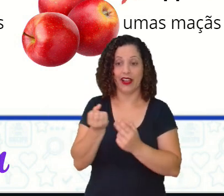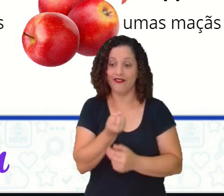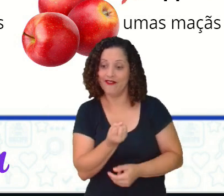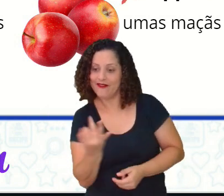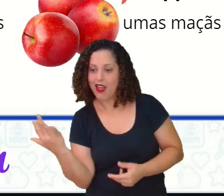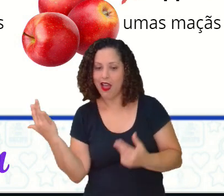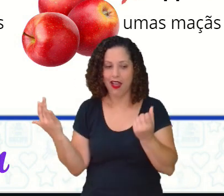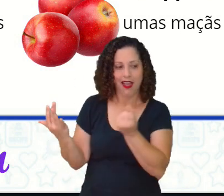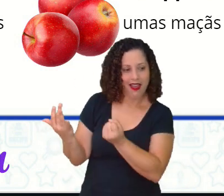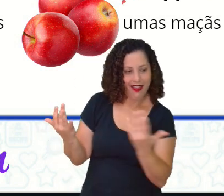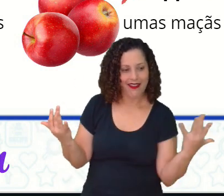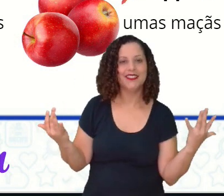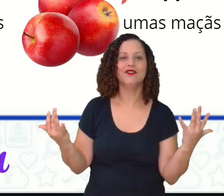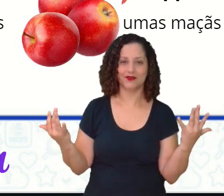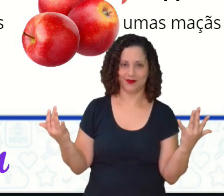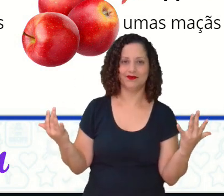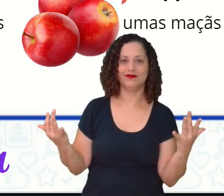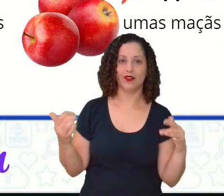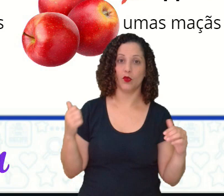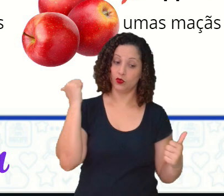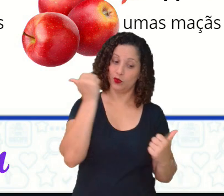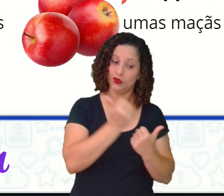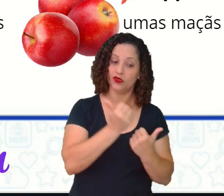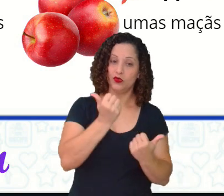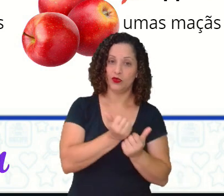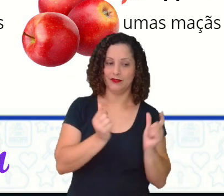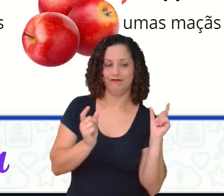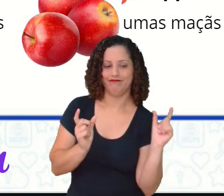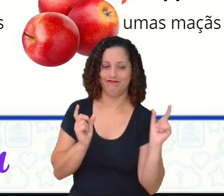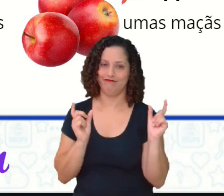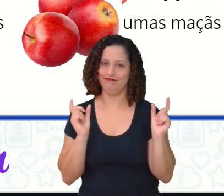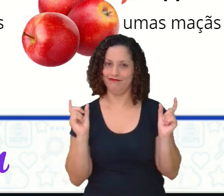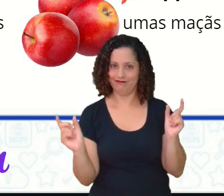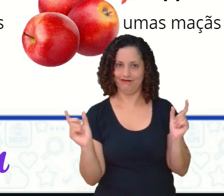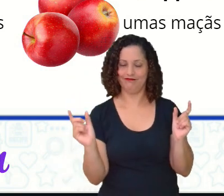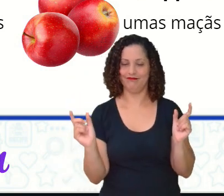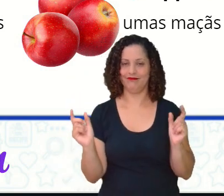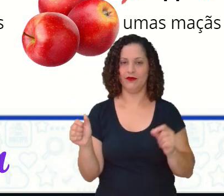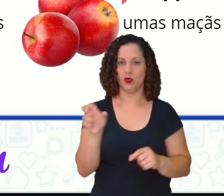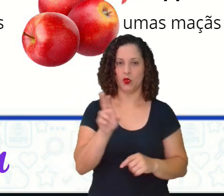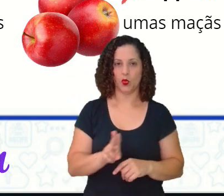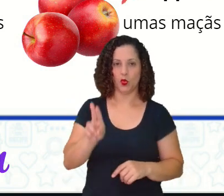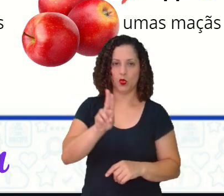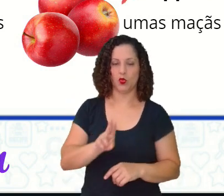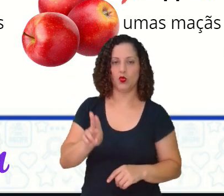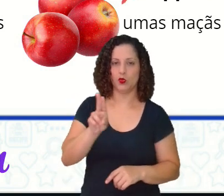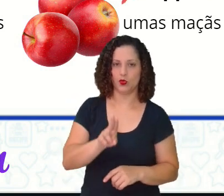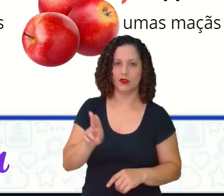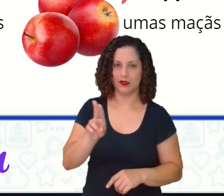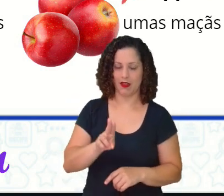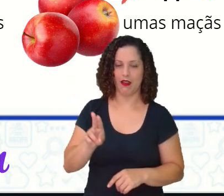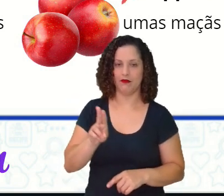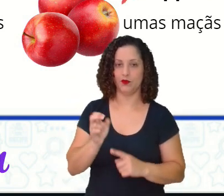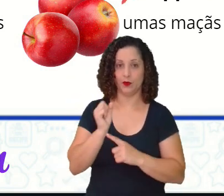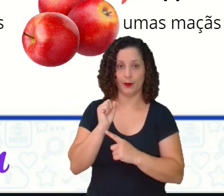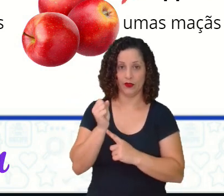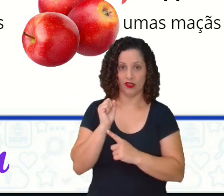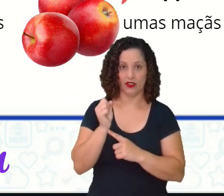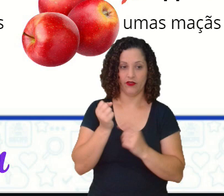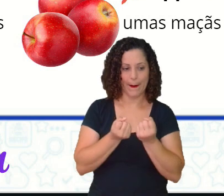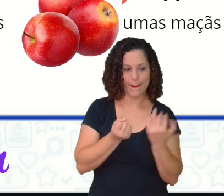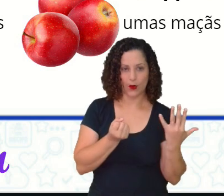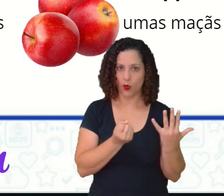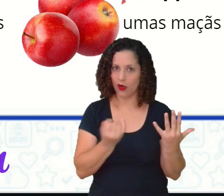alguns, alguma, algumas, beleza? Então, não se usa antes de substantivos no